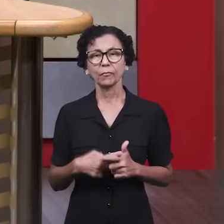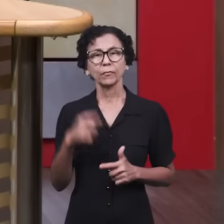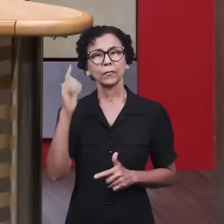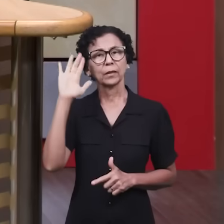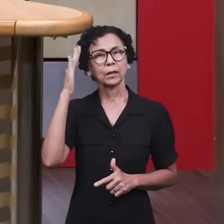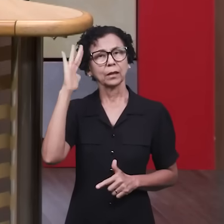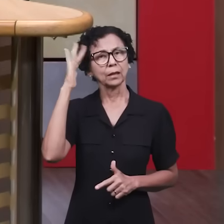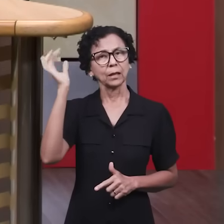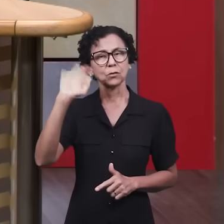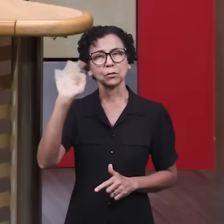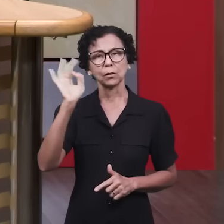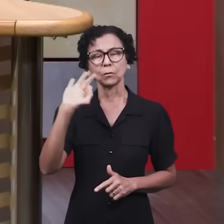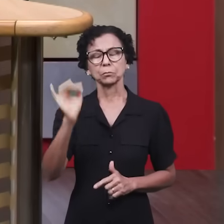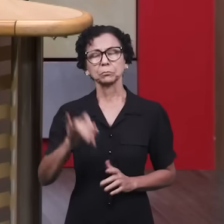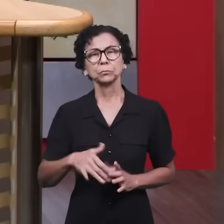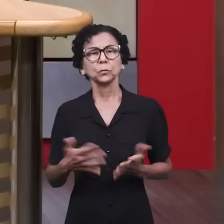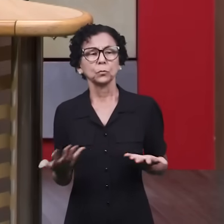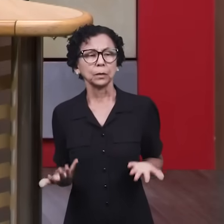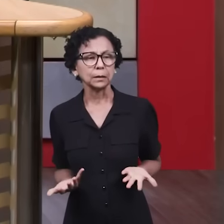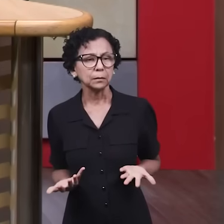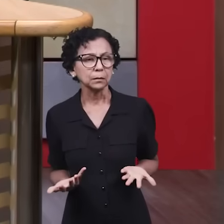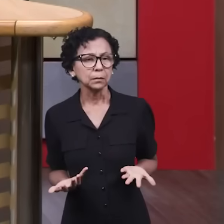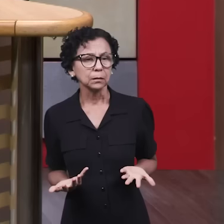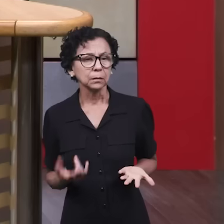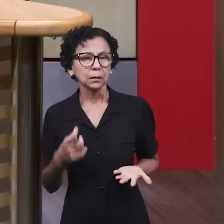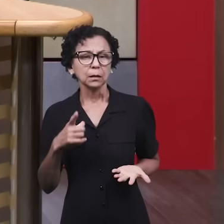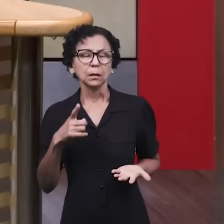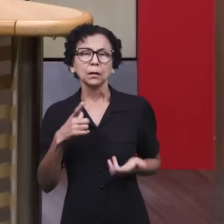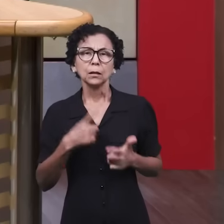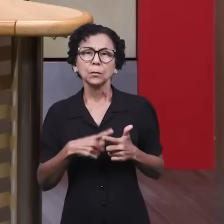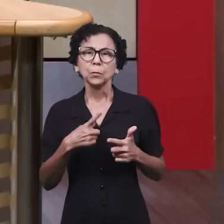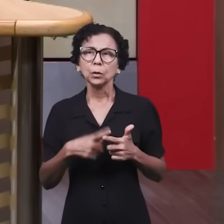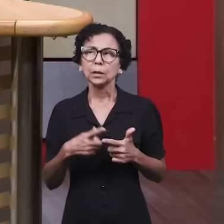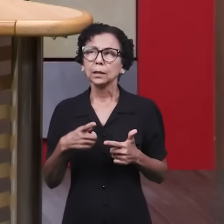na Bíblia? Então, se ele é um livro que você diz